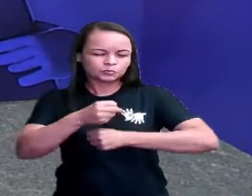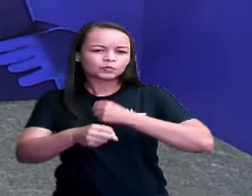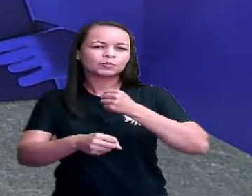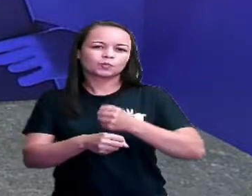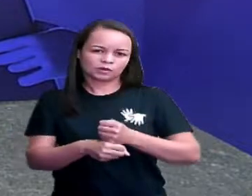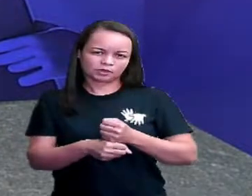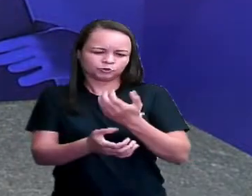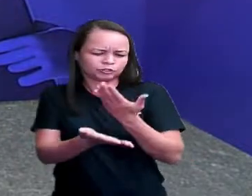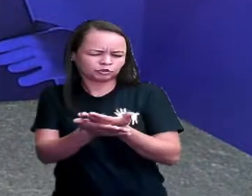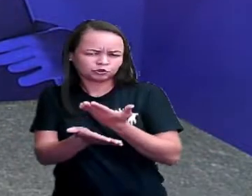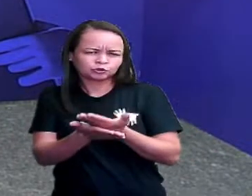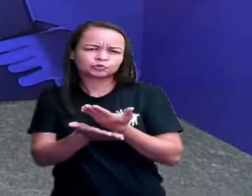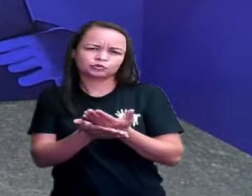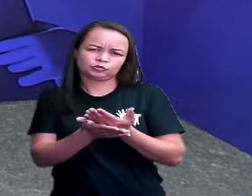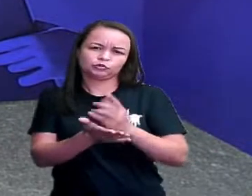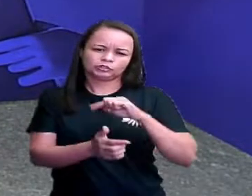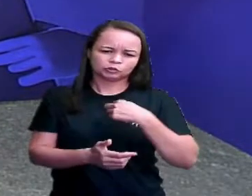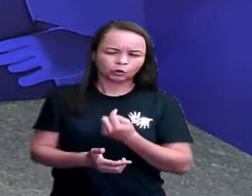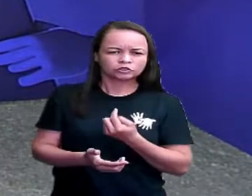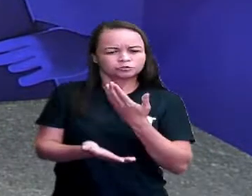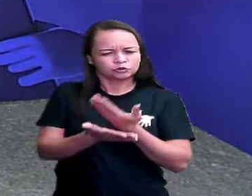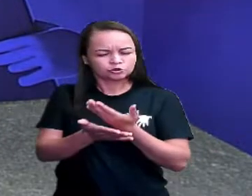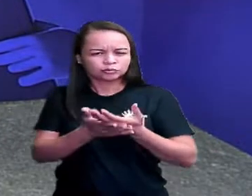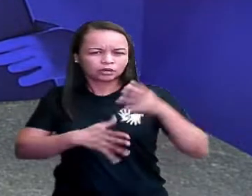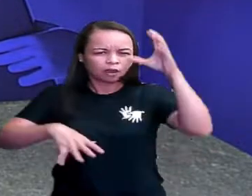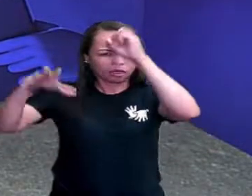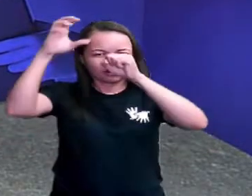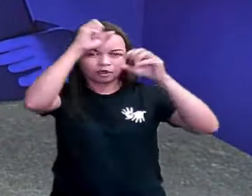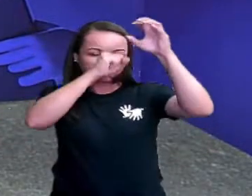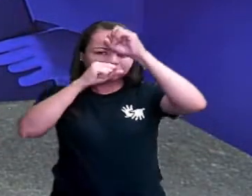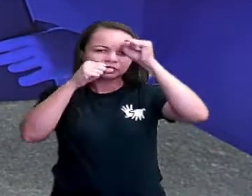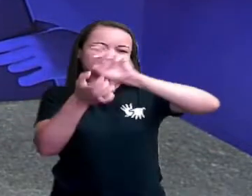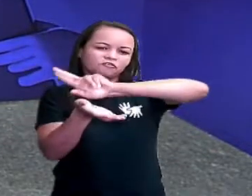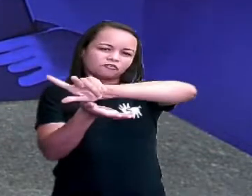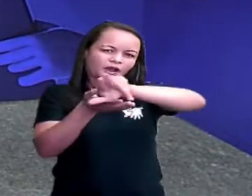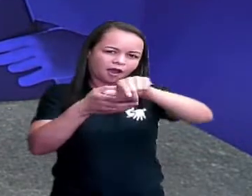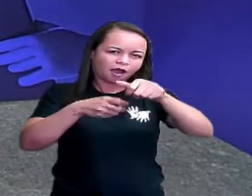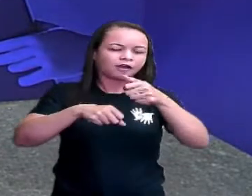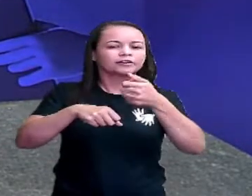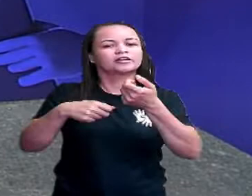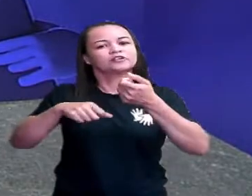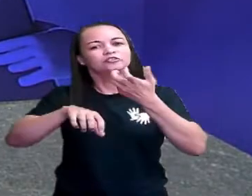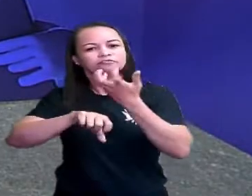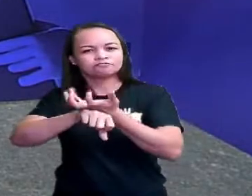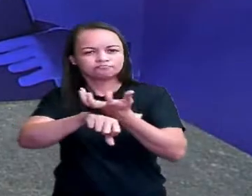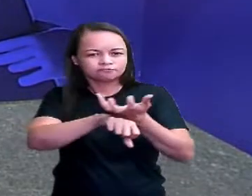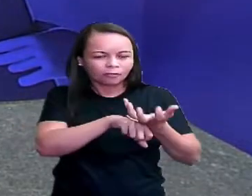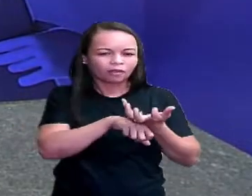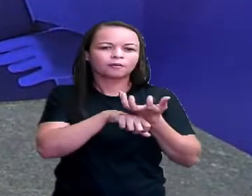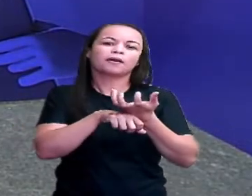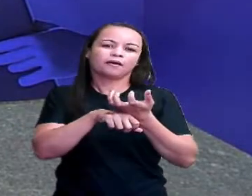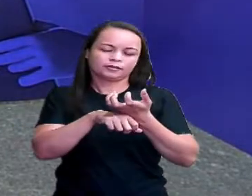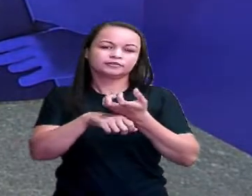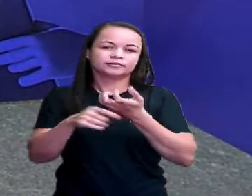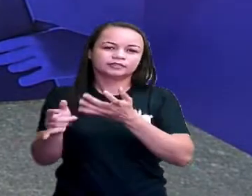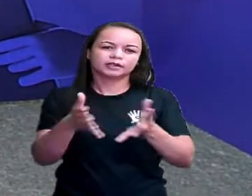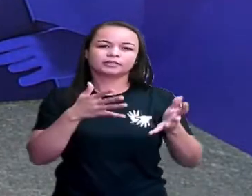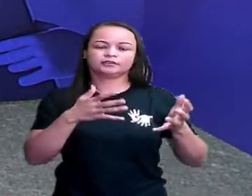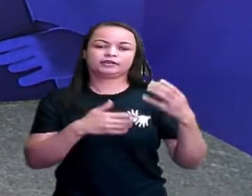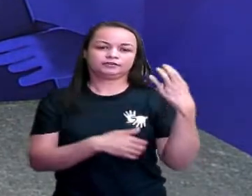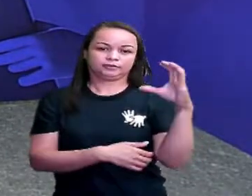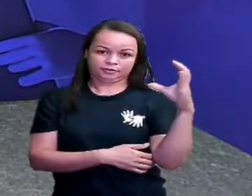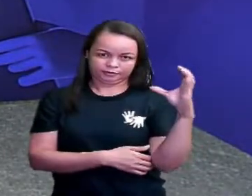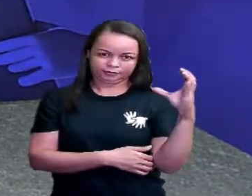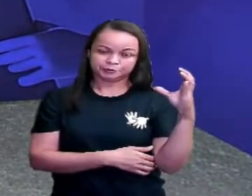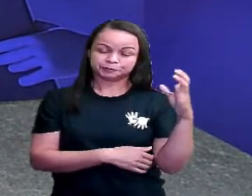estaremos aqui estudando e aprendendo sobre várias temáticas das ciências da natureza. Me chamo Anderson Rodrigues